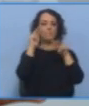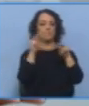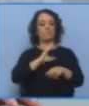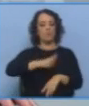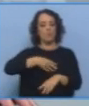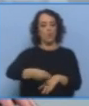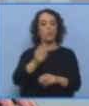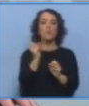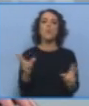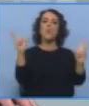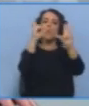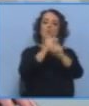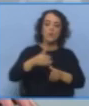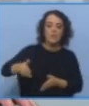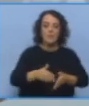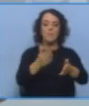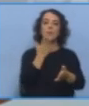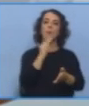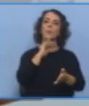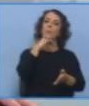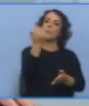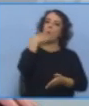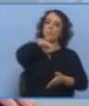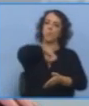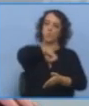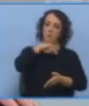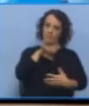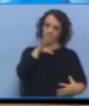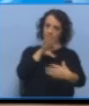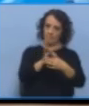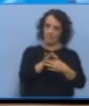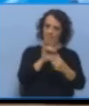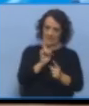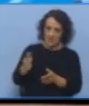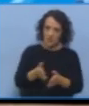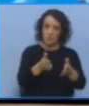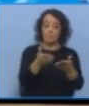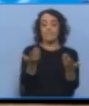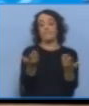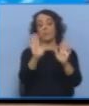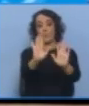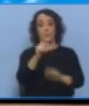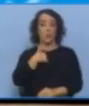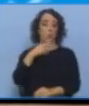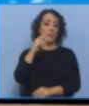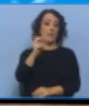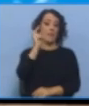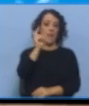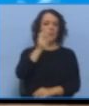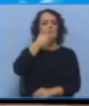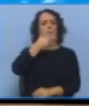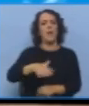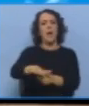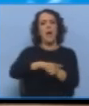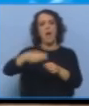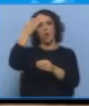uma nova vocação, é a estratégia acertada. Repare, eu tenho 30 anos de experiência em consultadoria